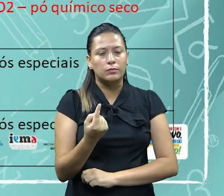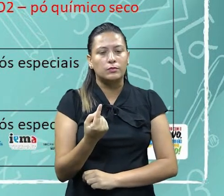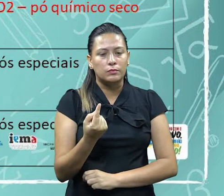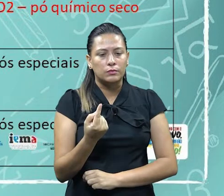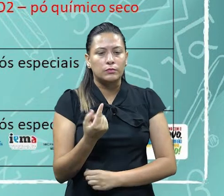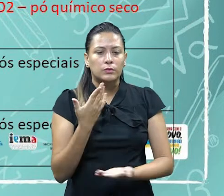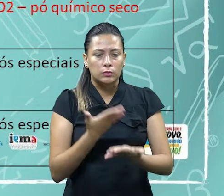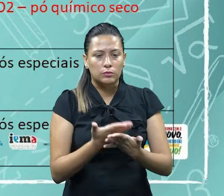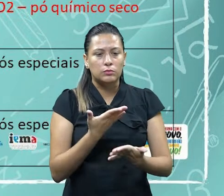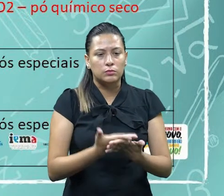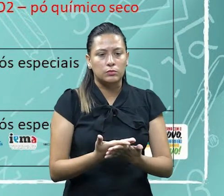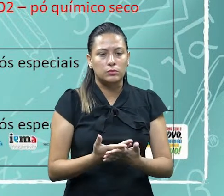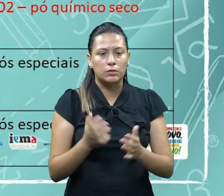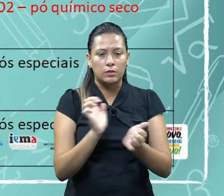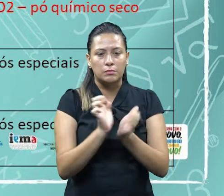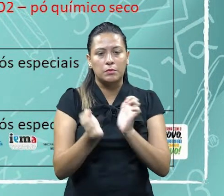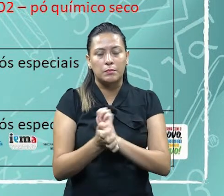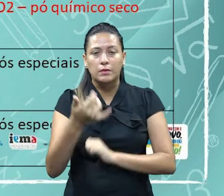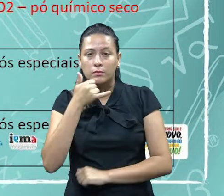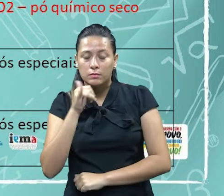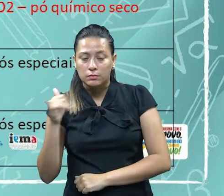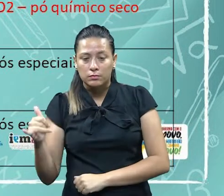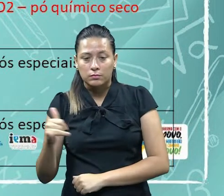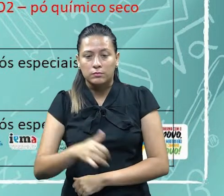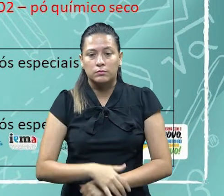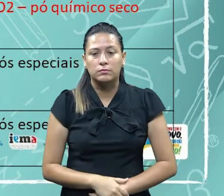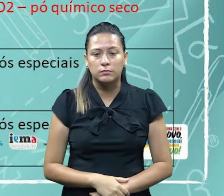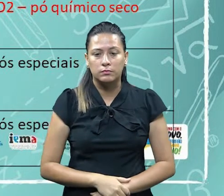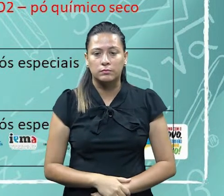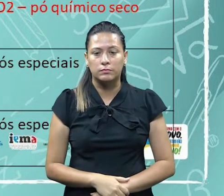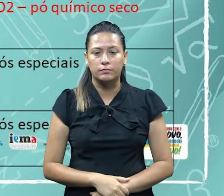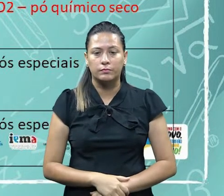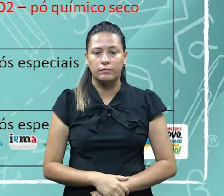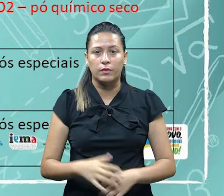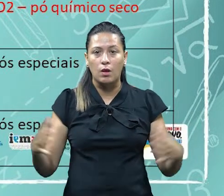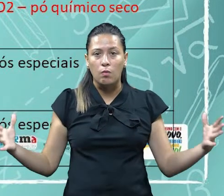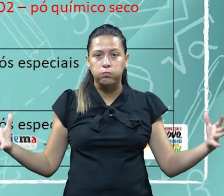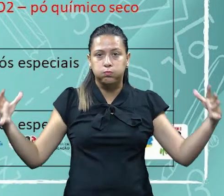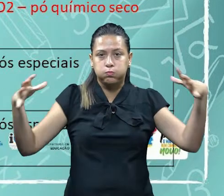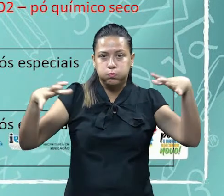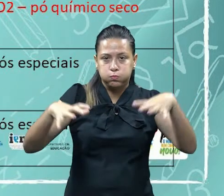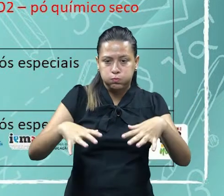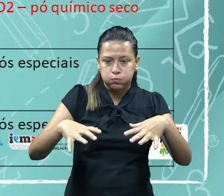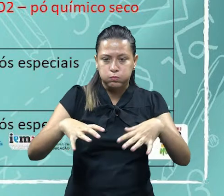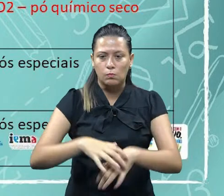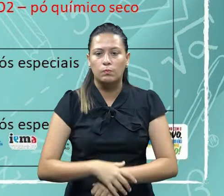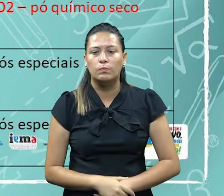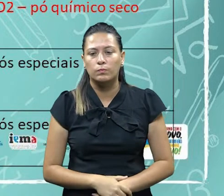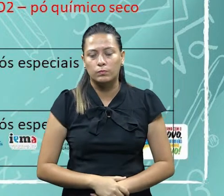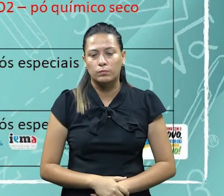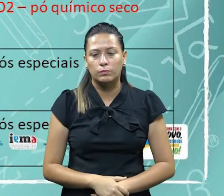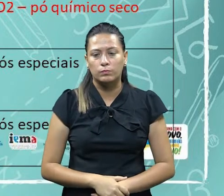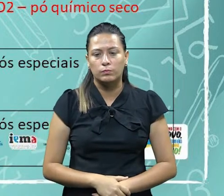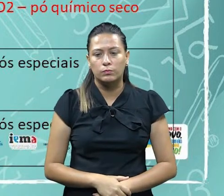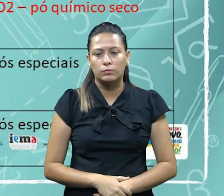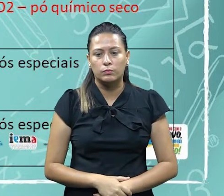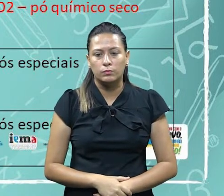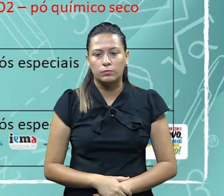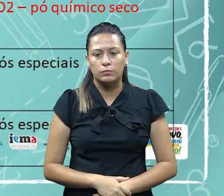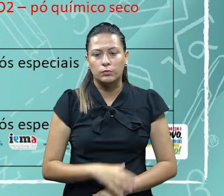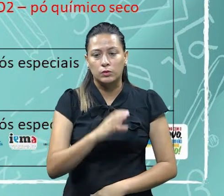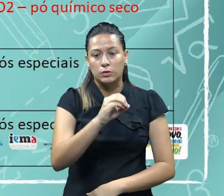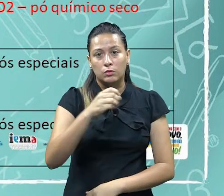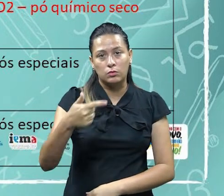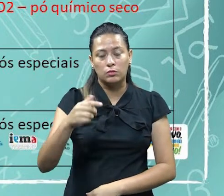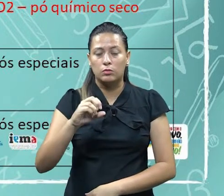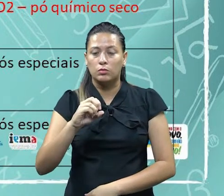C, equipamentos elétricos energizados. Você vai usar o abafamento, o gás carbônico,